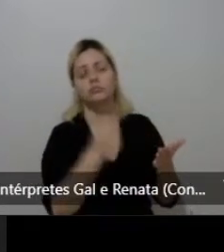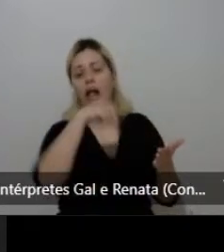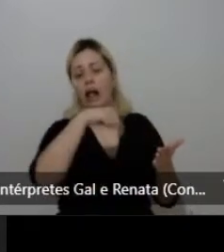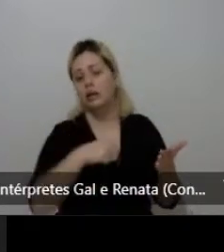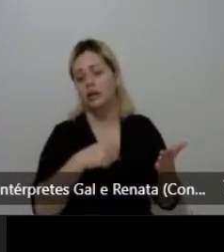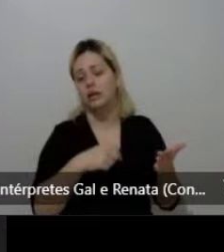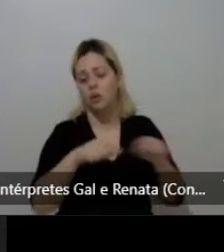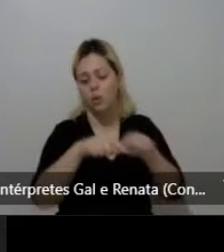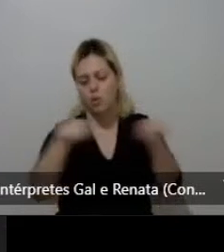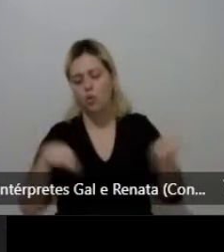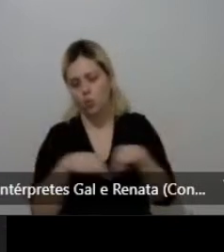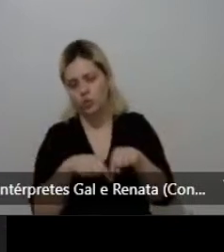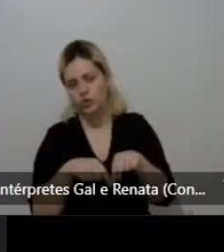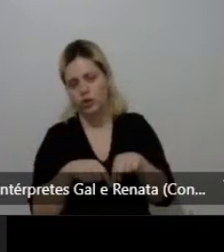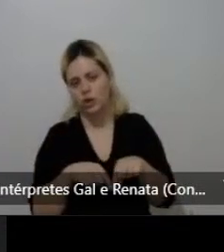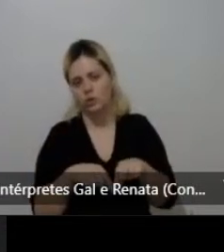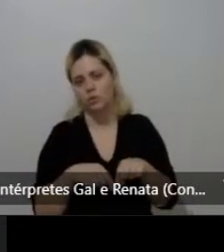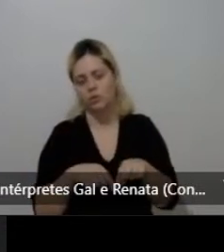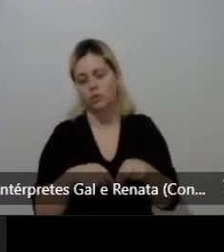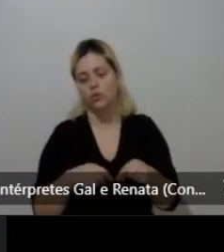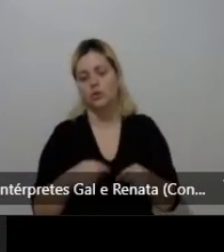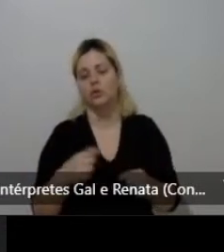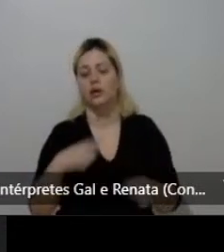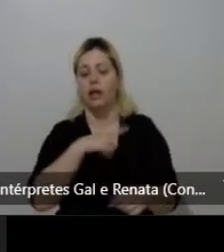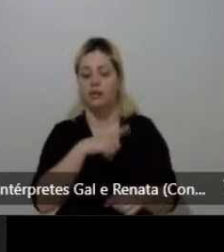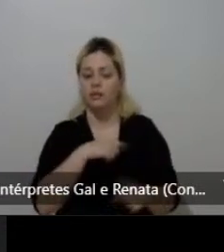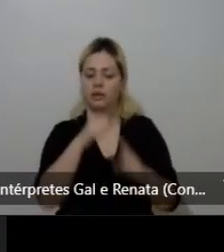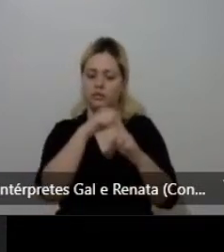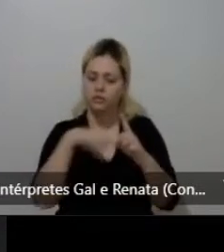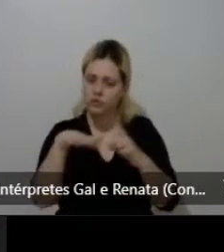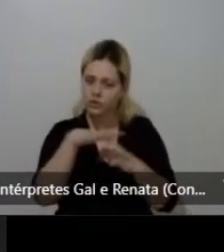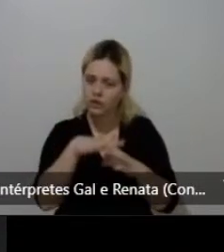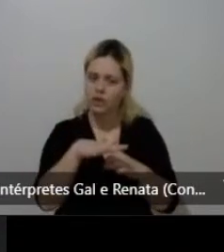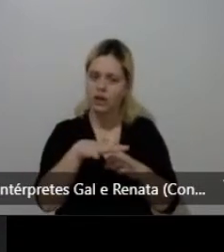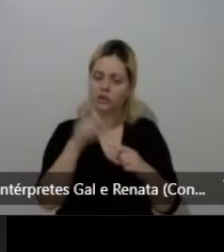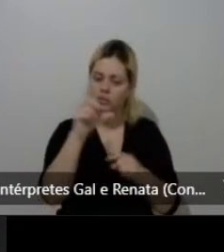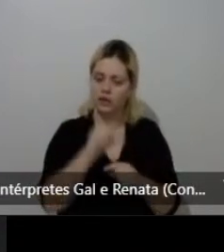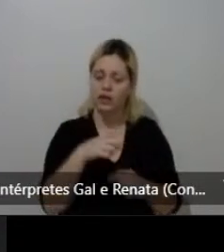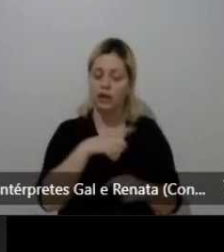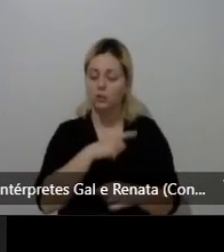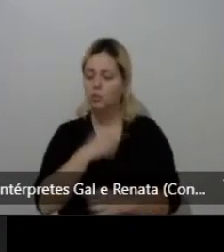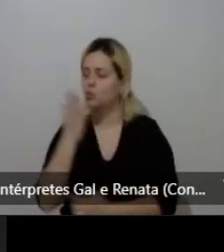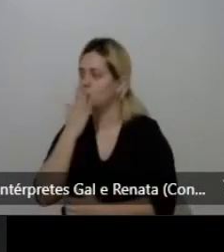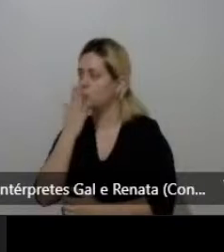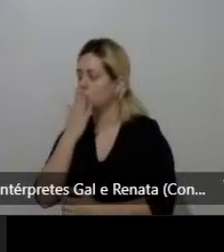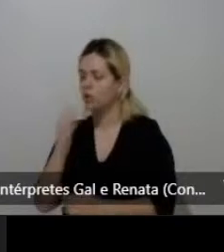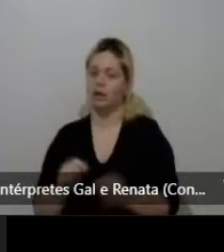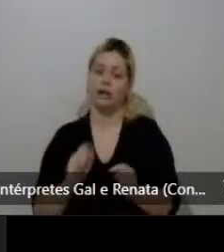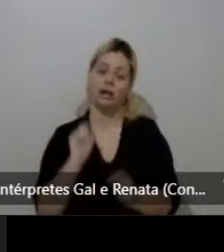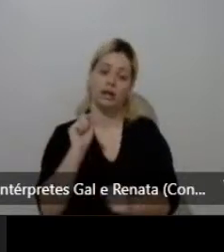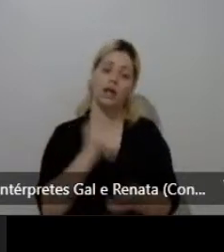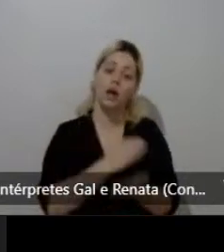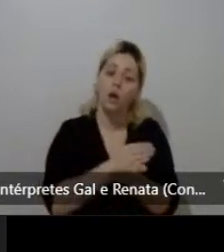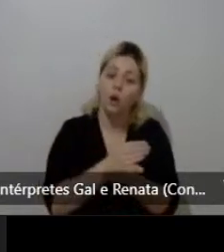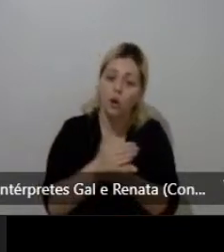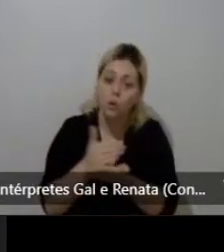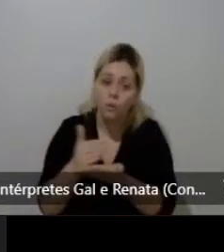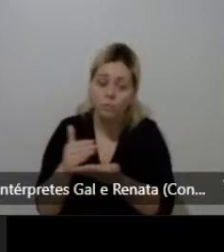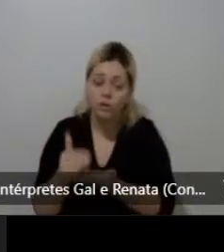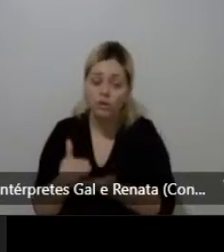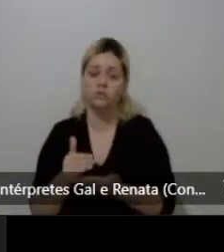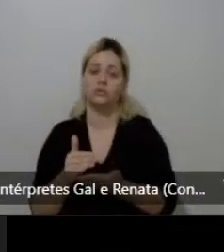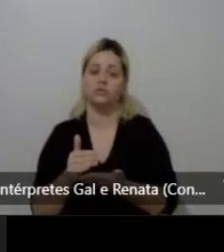eu atuo, junto ao Fórum de Comunidades Tradicionais, a gente tem diversas terras indígenas que foram iniciadas com um processo